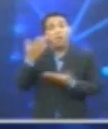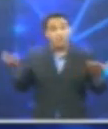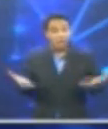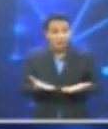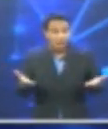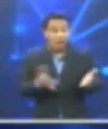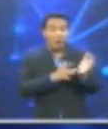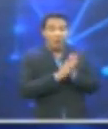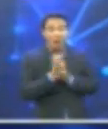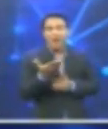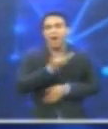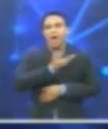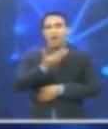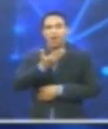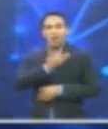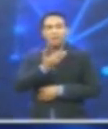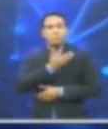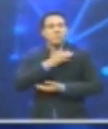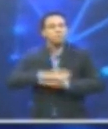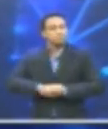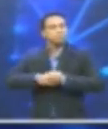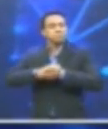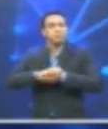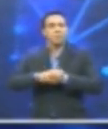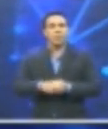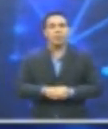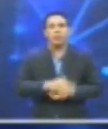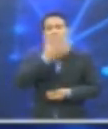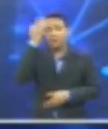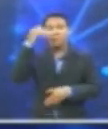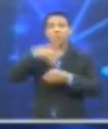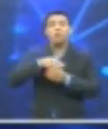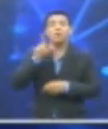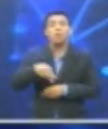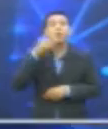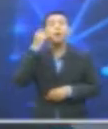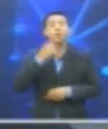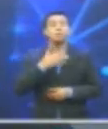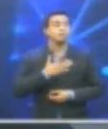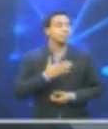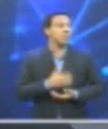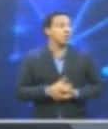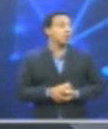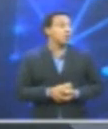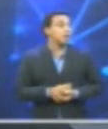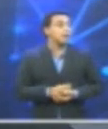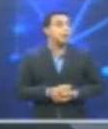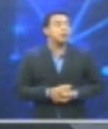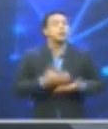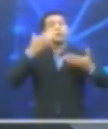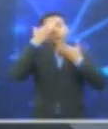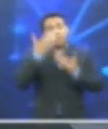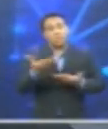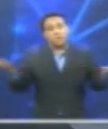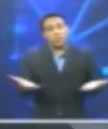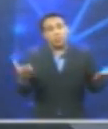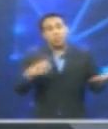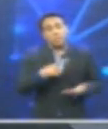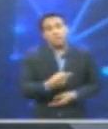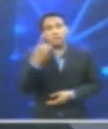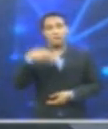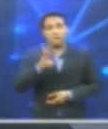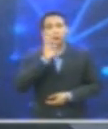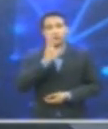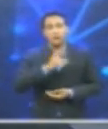e o grande apoiador dele em Natal. Agora, quem votou nele foi Robson Faria. Obrigado, candidato. Agora o candidato Henrique tem um minuto de